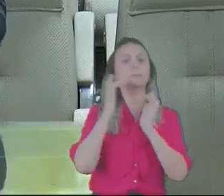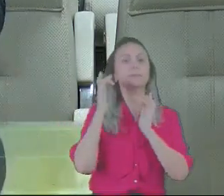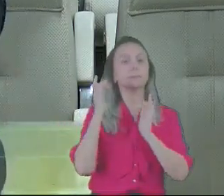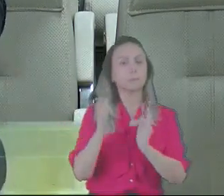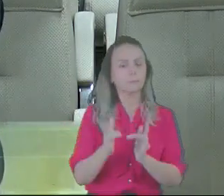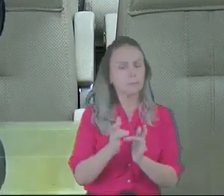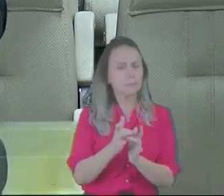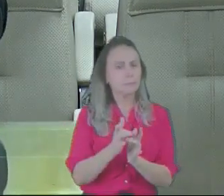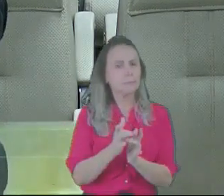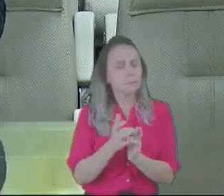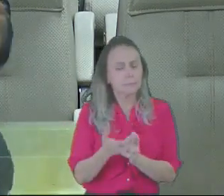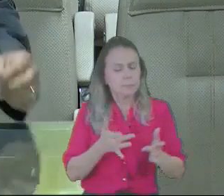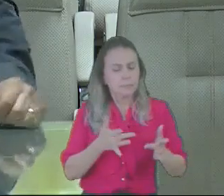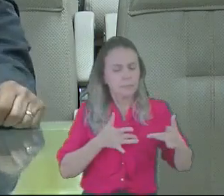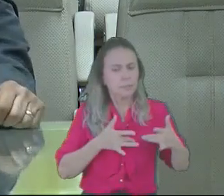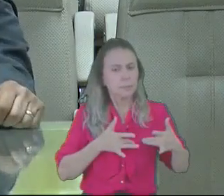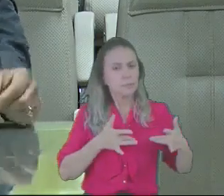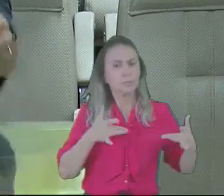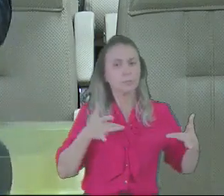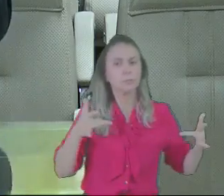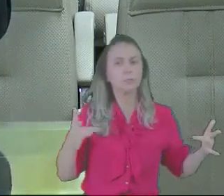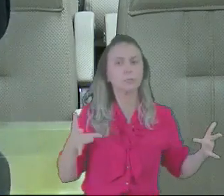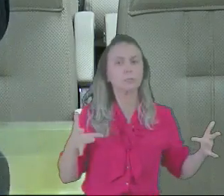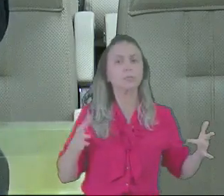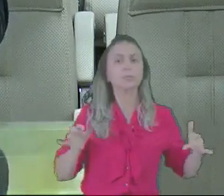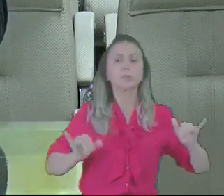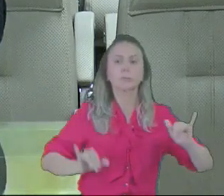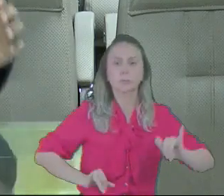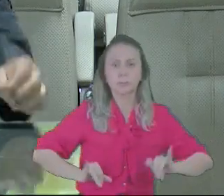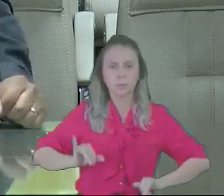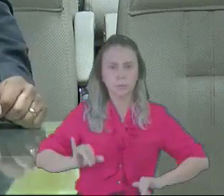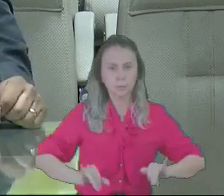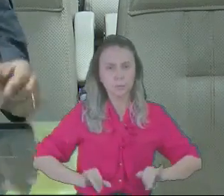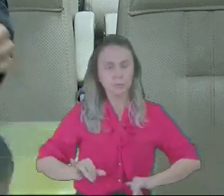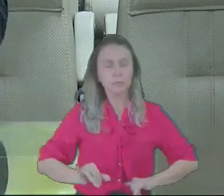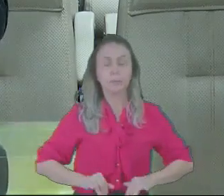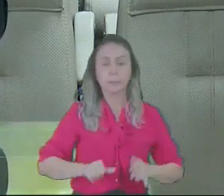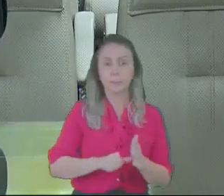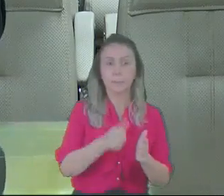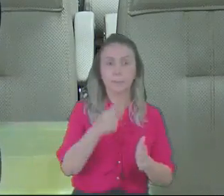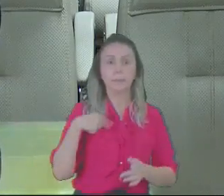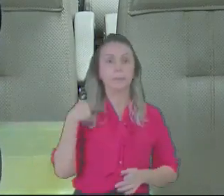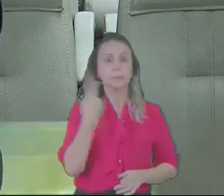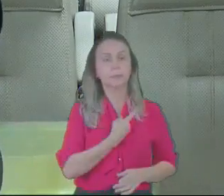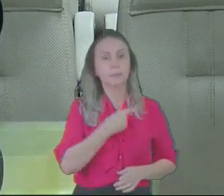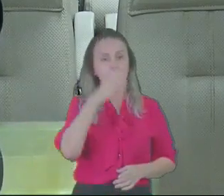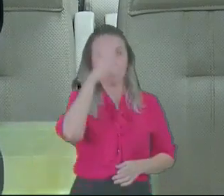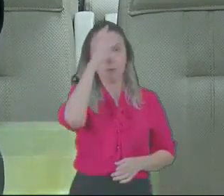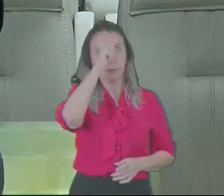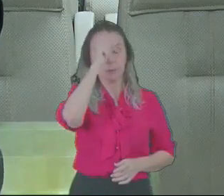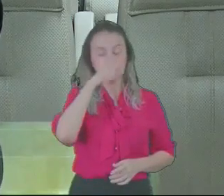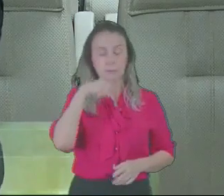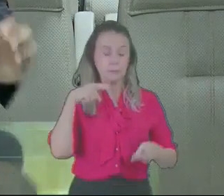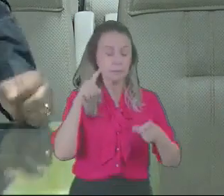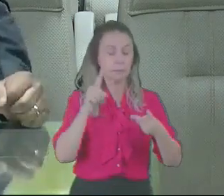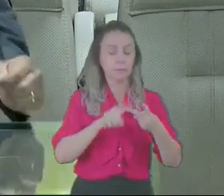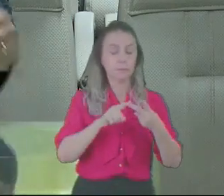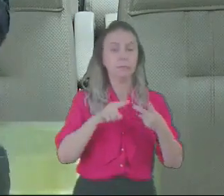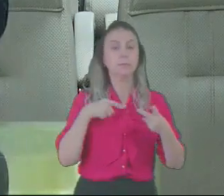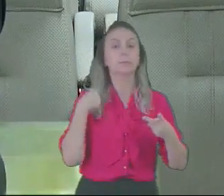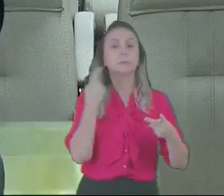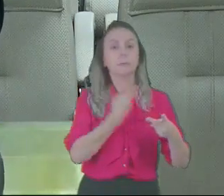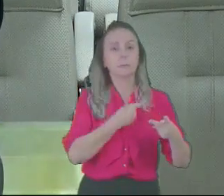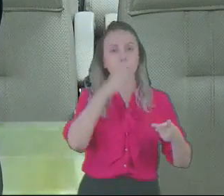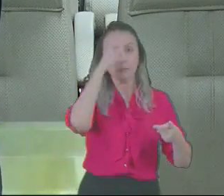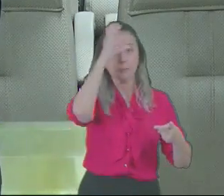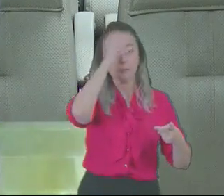está solicito ao sofrimento humano é a primeira coisa que Nós aprendemos segunda coisa a segunda coisa que nós vamos aprender